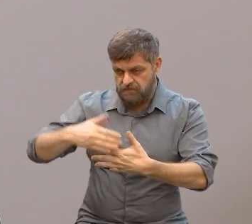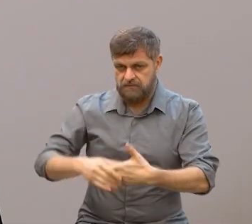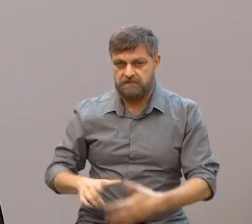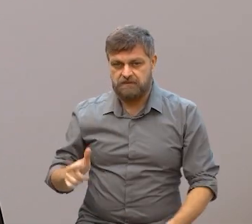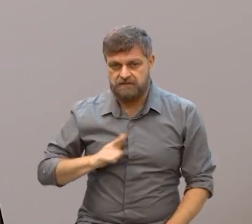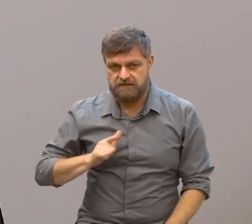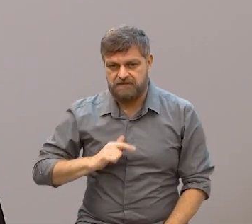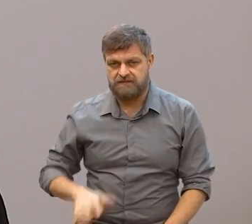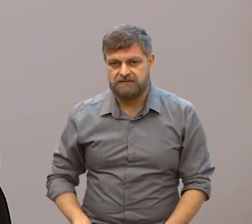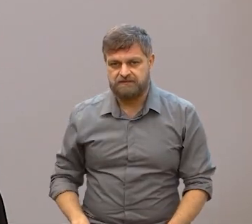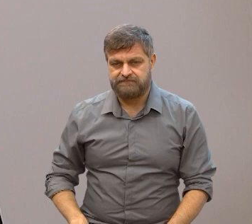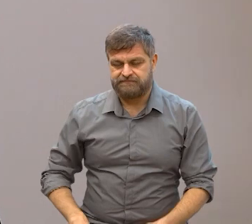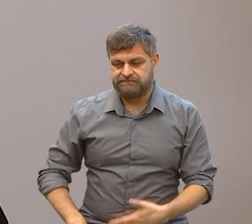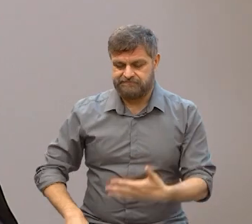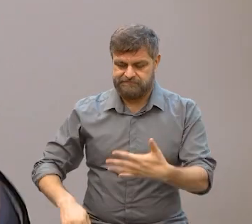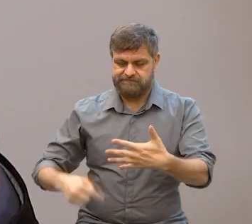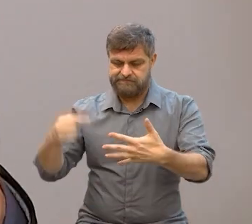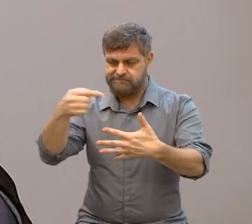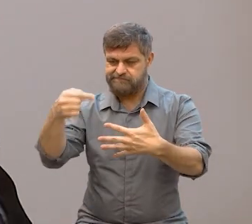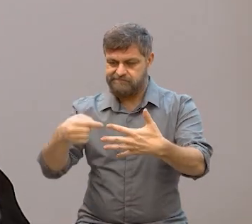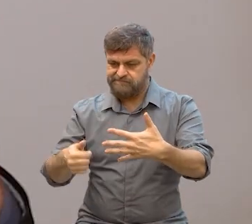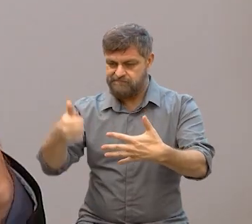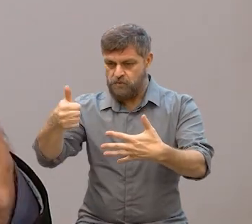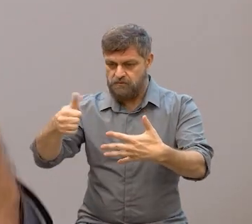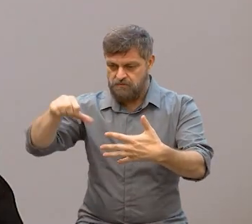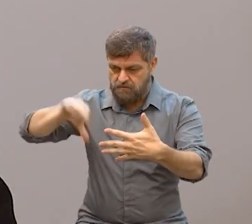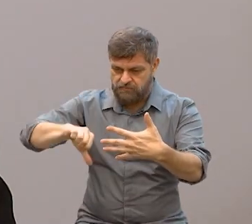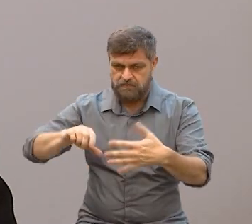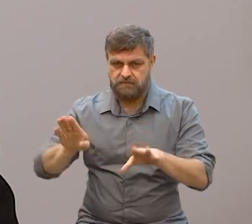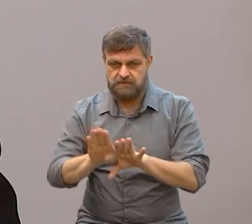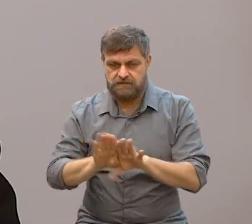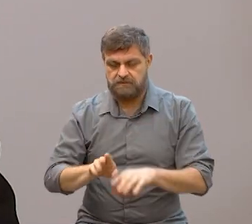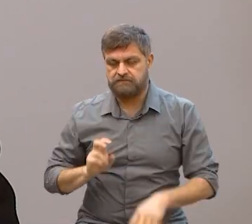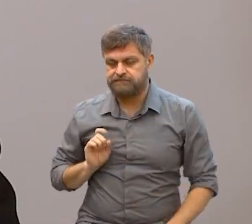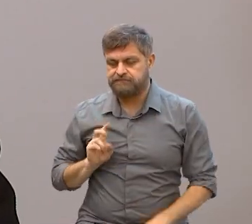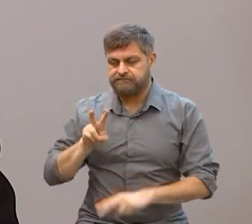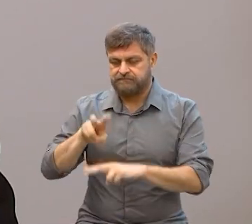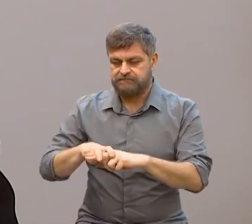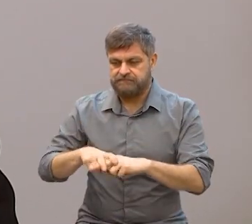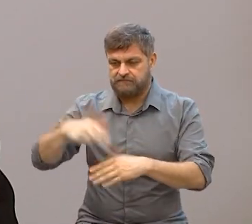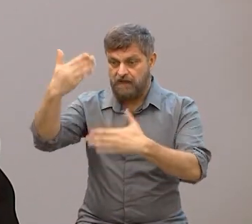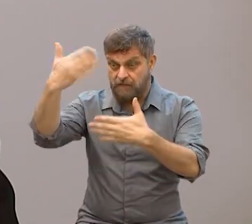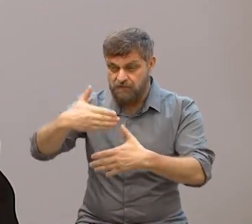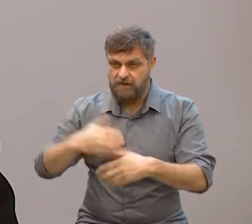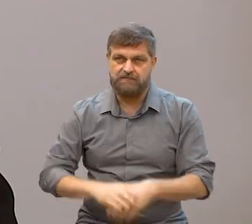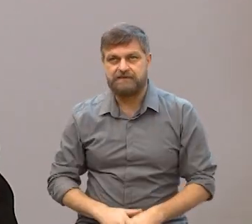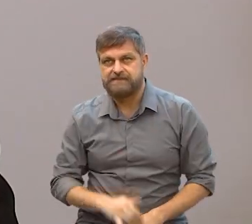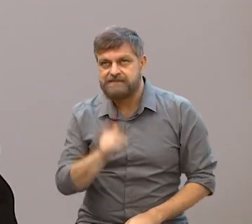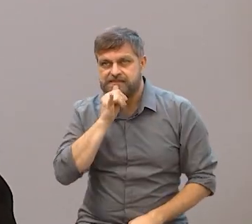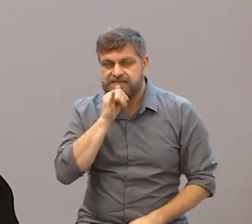é excludente, então o estudante vai lá, faz uma prova, ele tem que atingir 80,